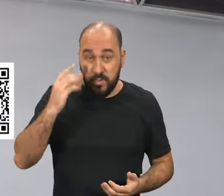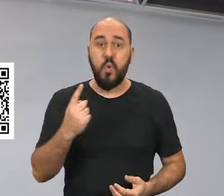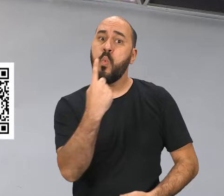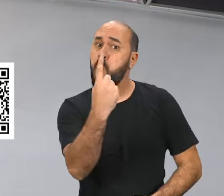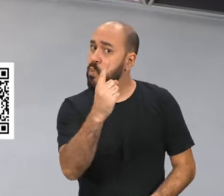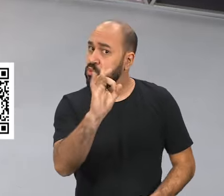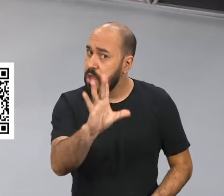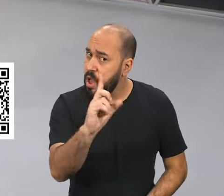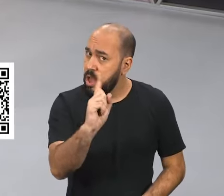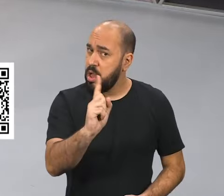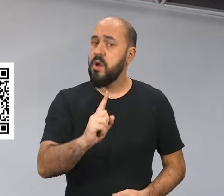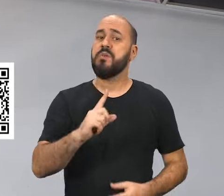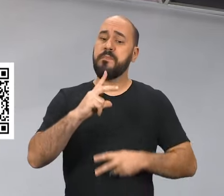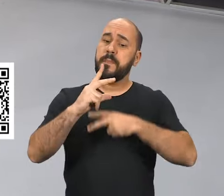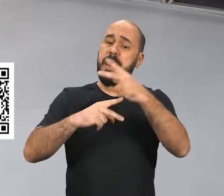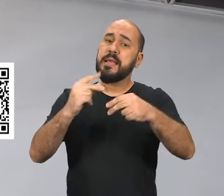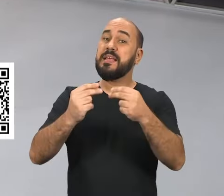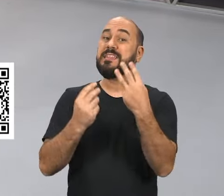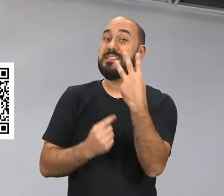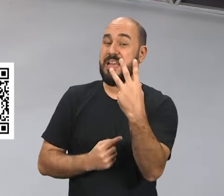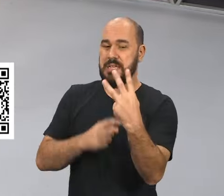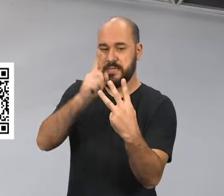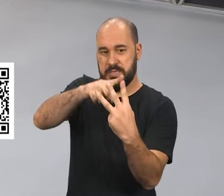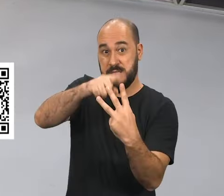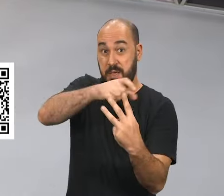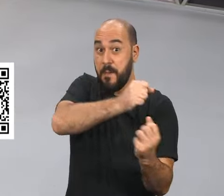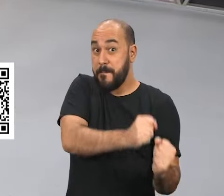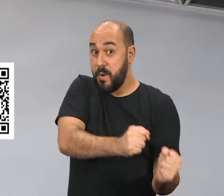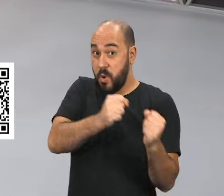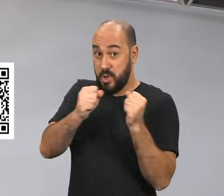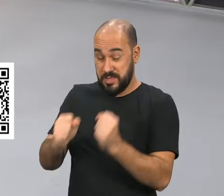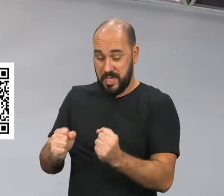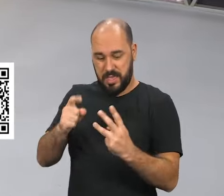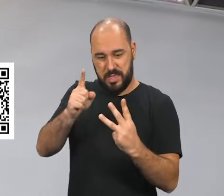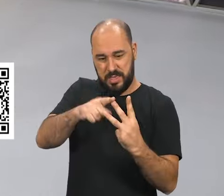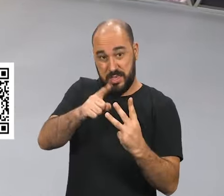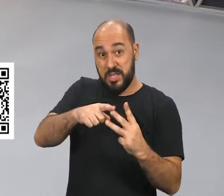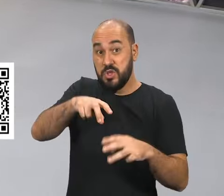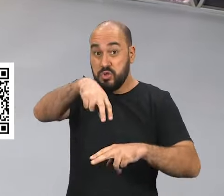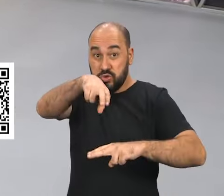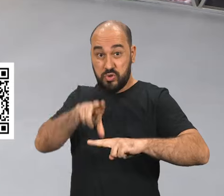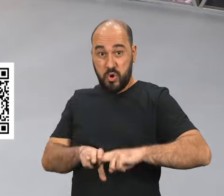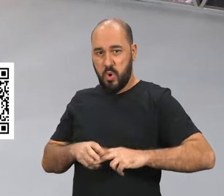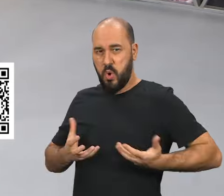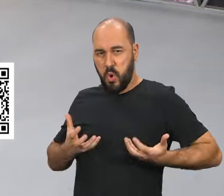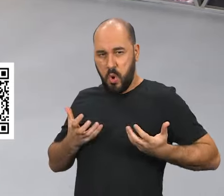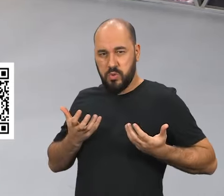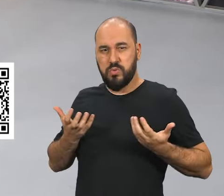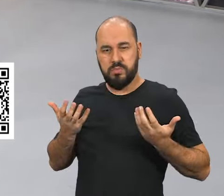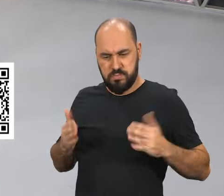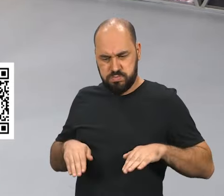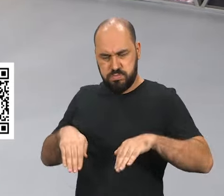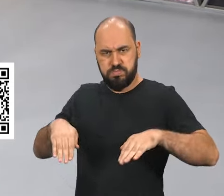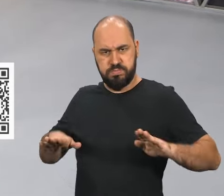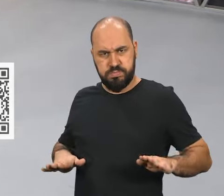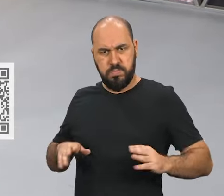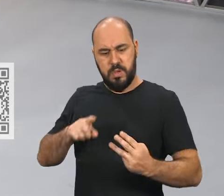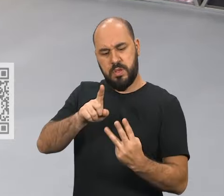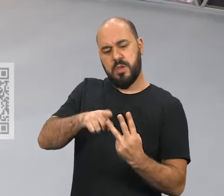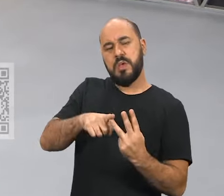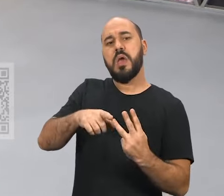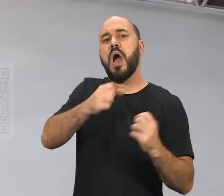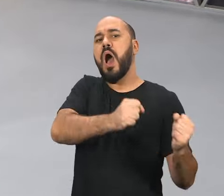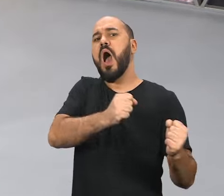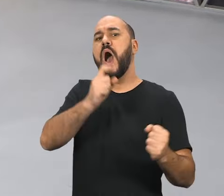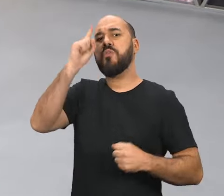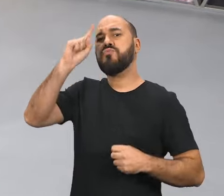3. Diz aqui, ó, deu o seu poder, o seu trono e grande autoridade. Escuta essa. O poder